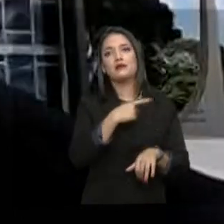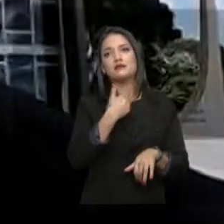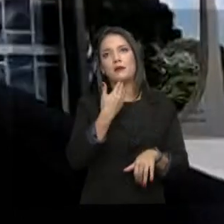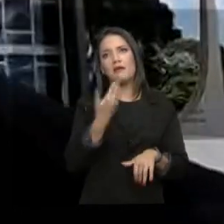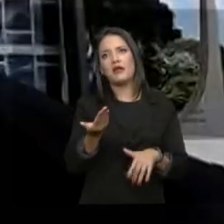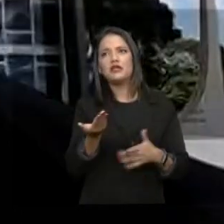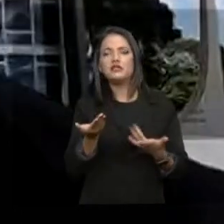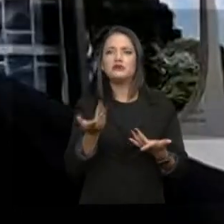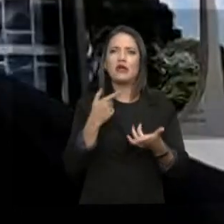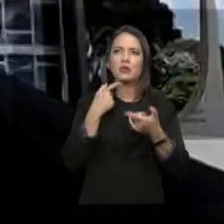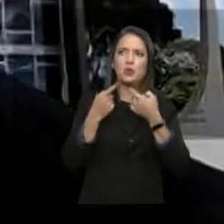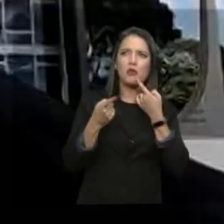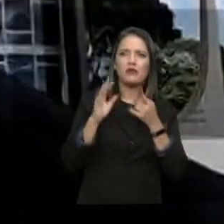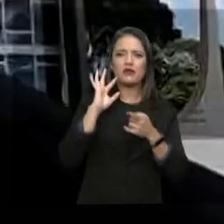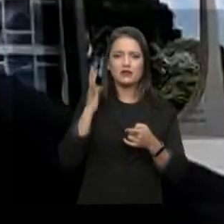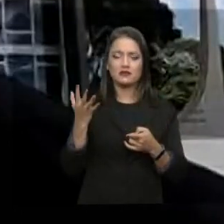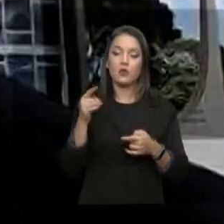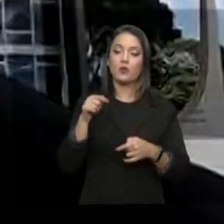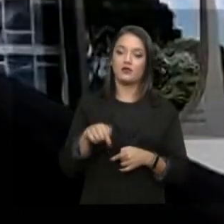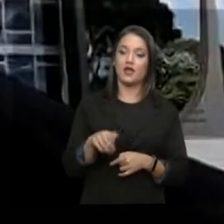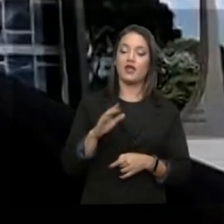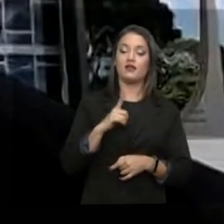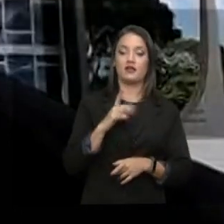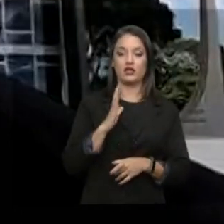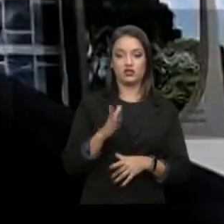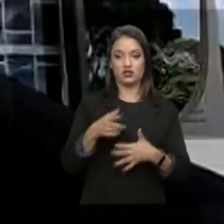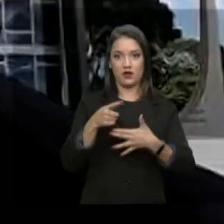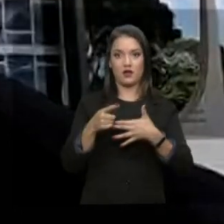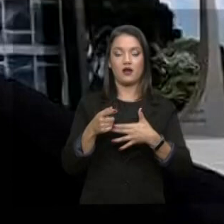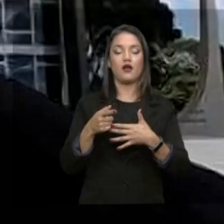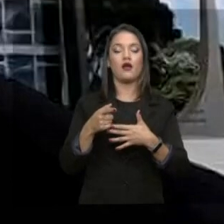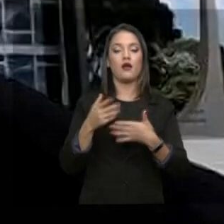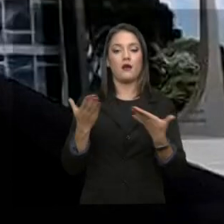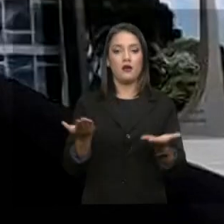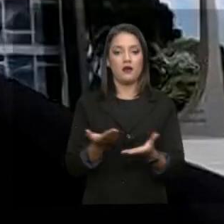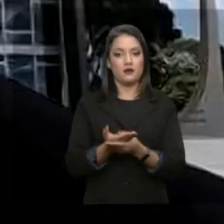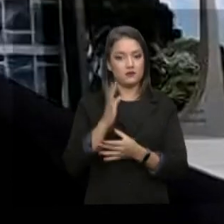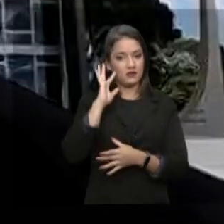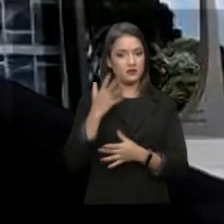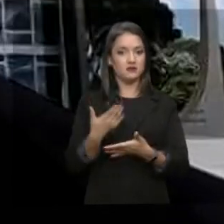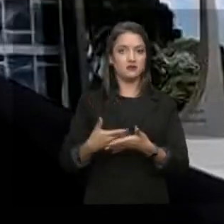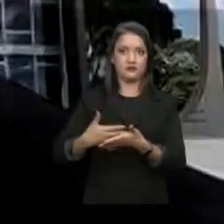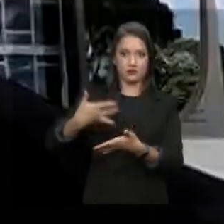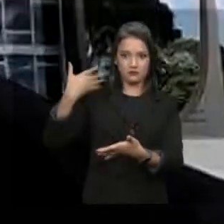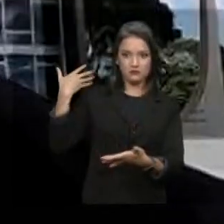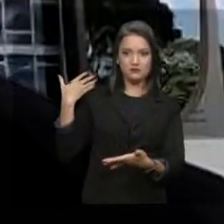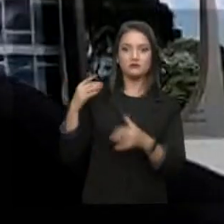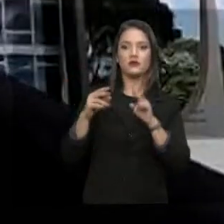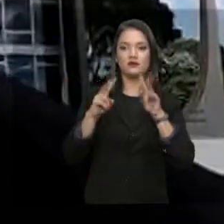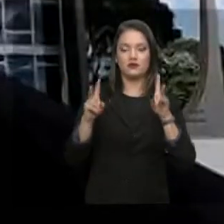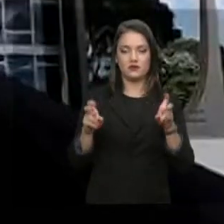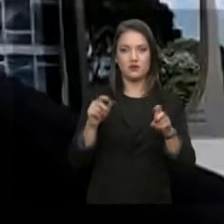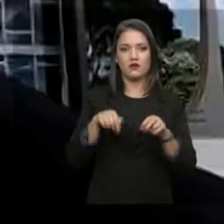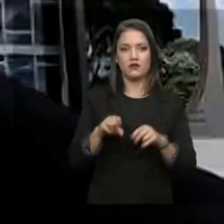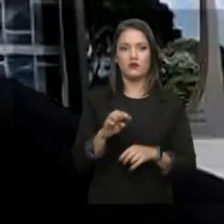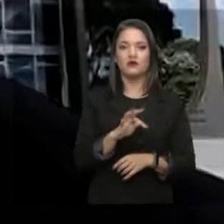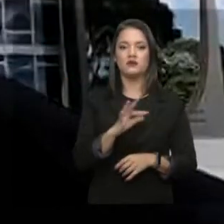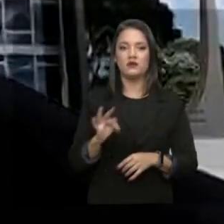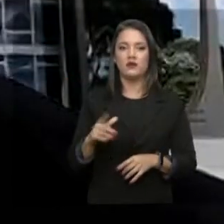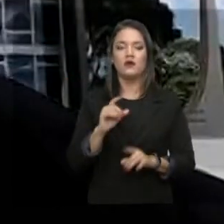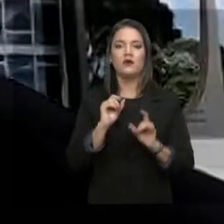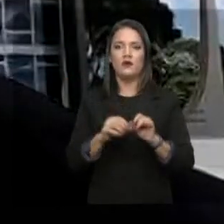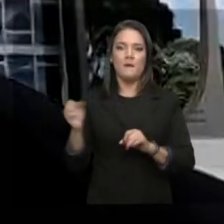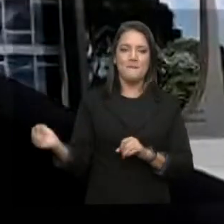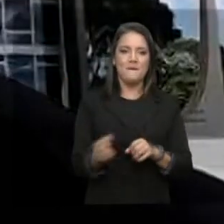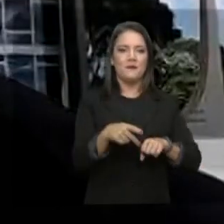Suprema Corte. A precedente da nossa Corte é em relação à matéria. Extradição instrutória,